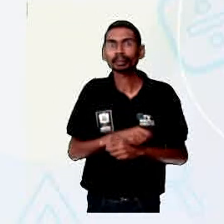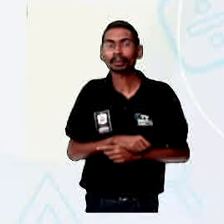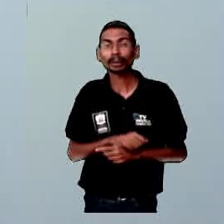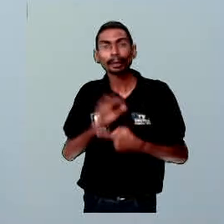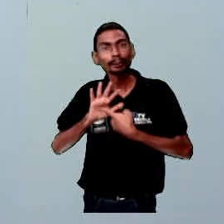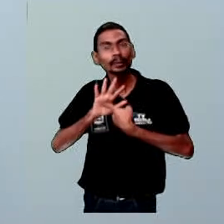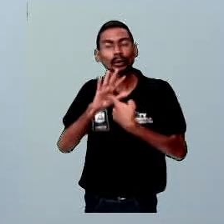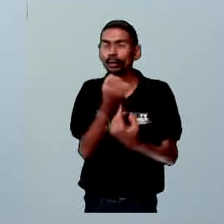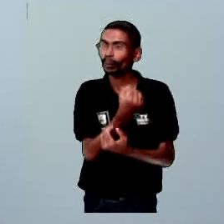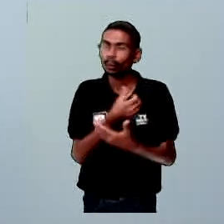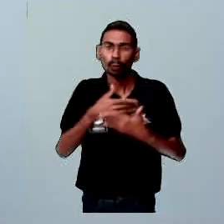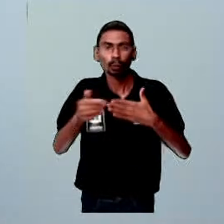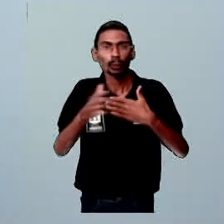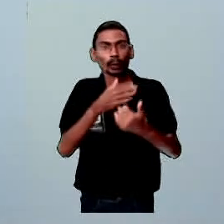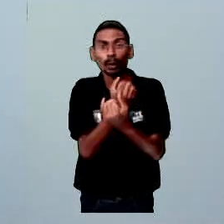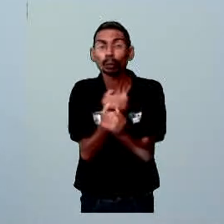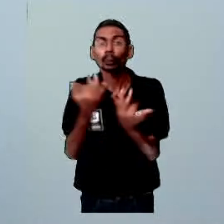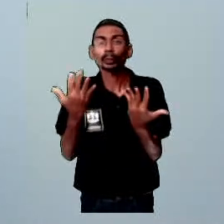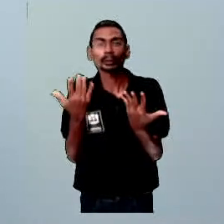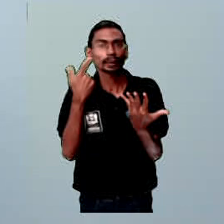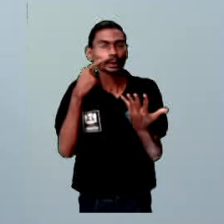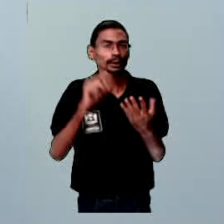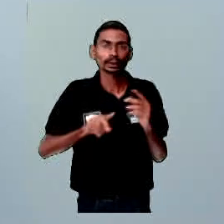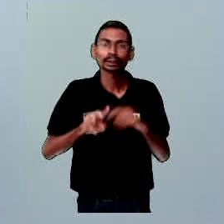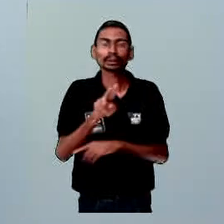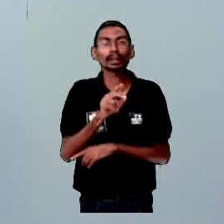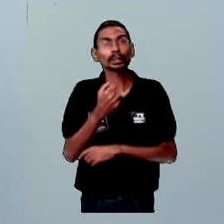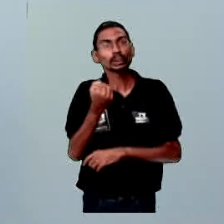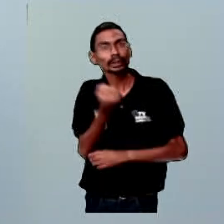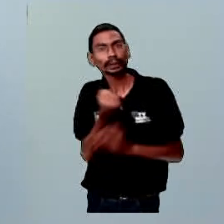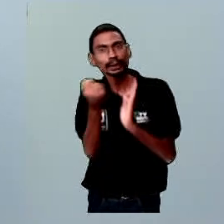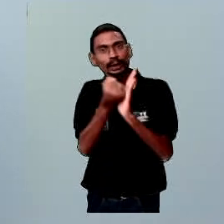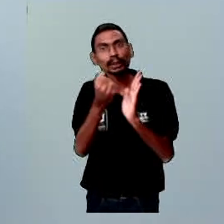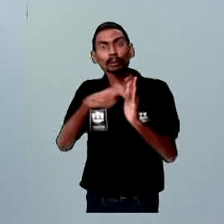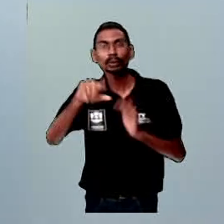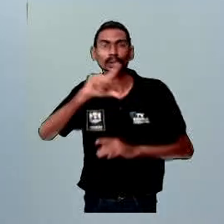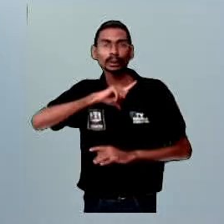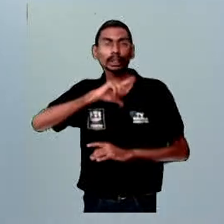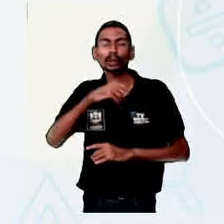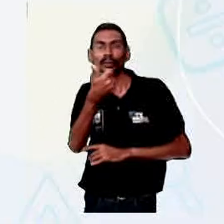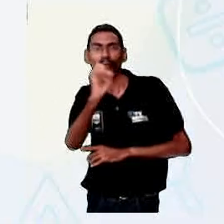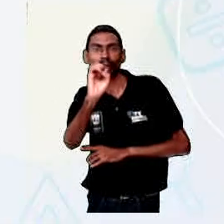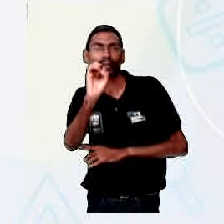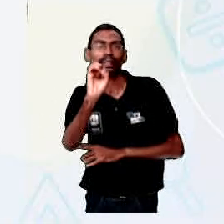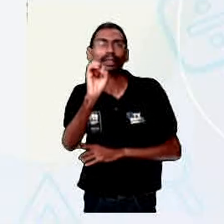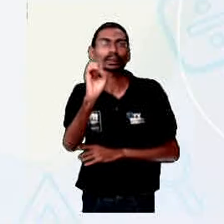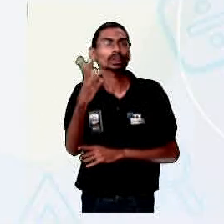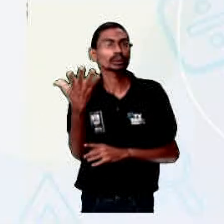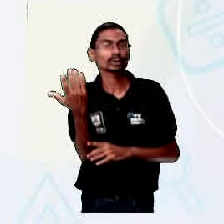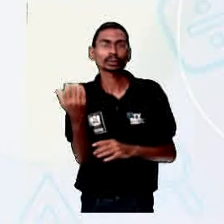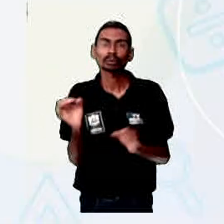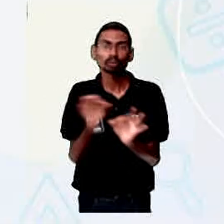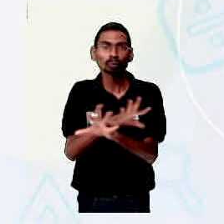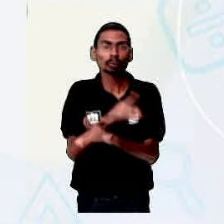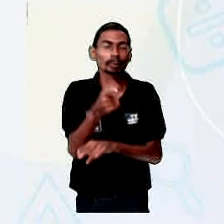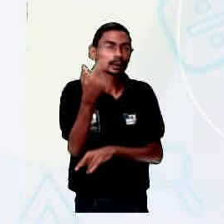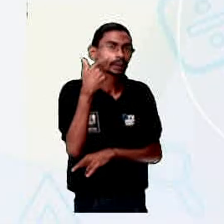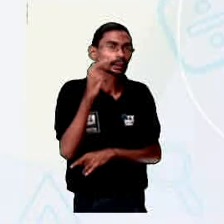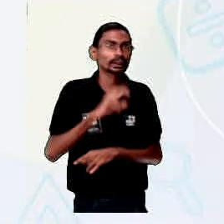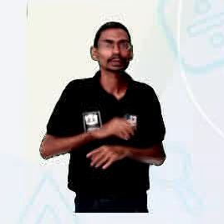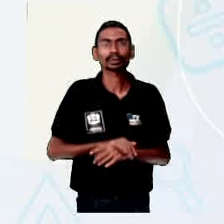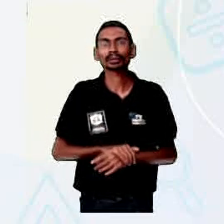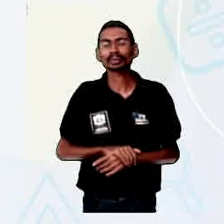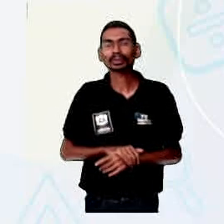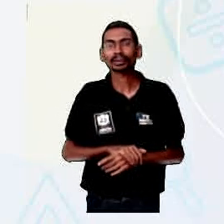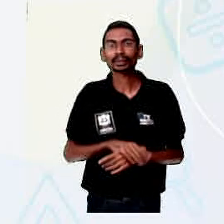qualquer quantidade. Então, de símbolos eu tenho 10 no total. E para representar essas quantidades, a gente vai agrupar